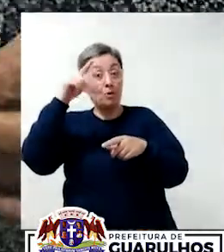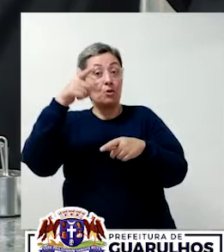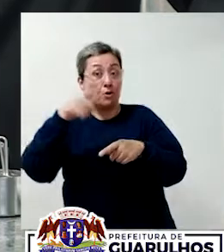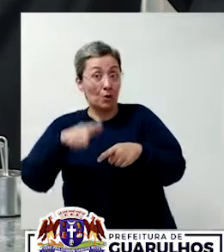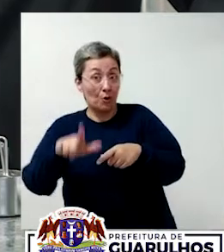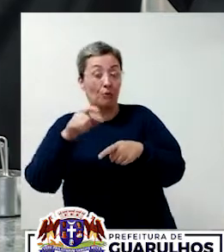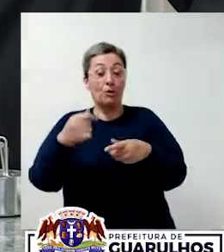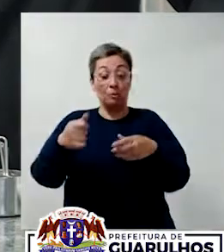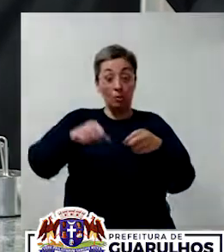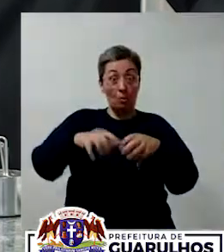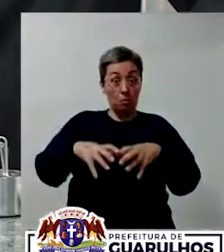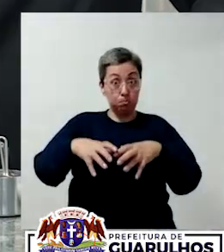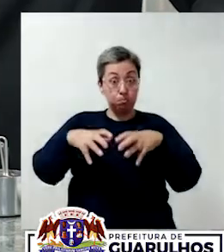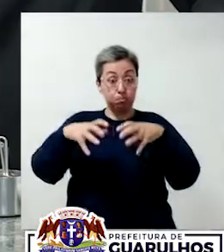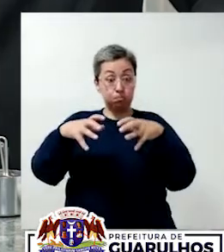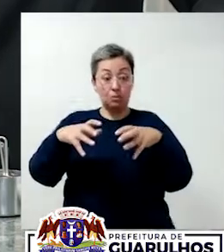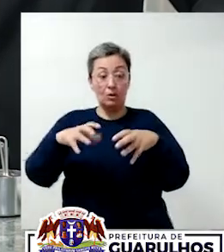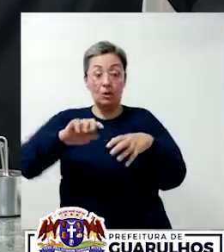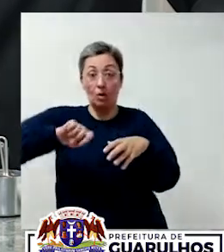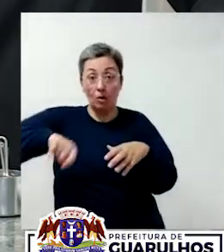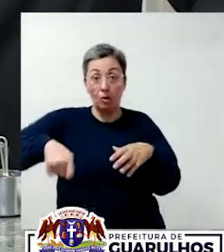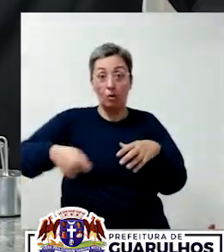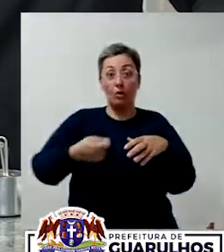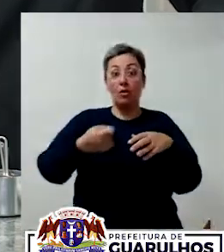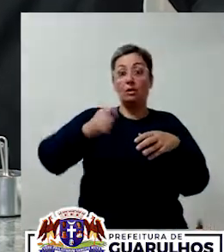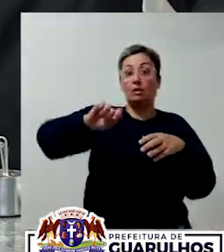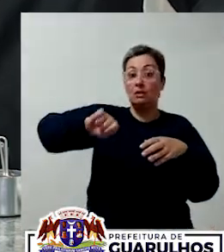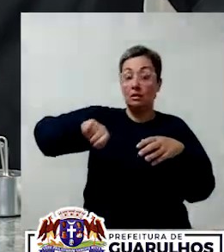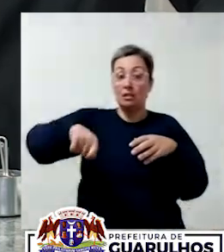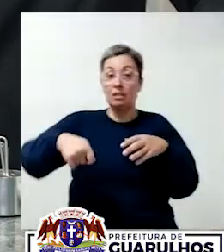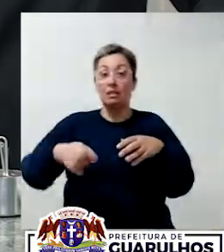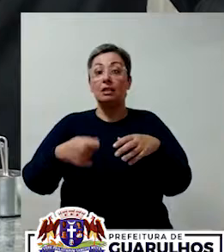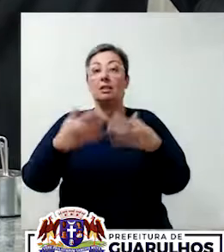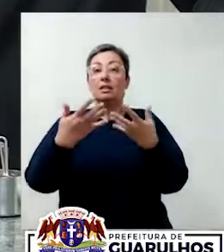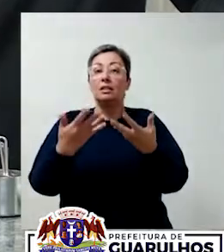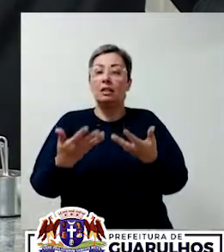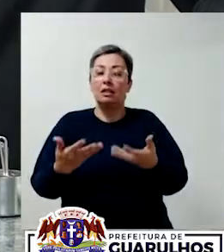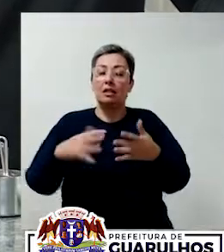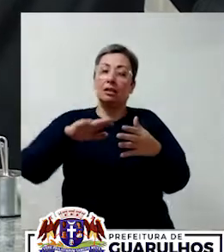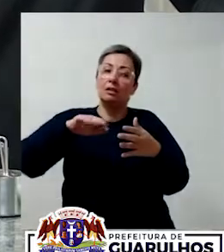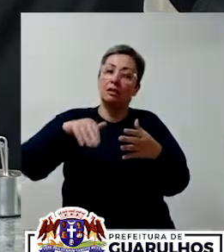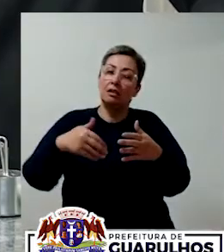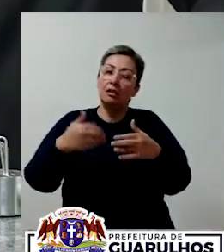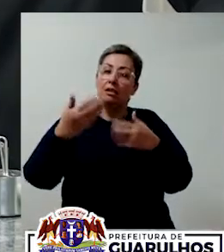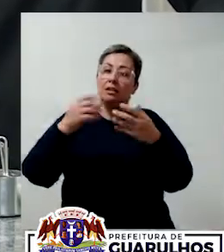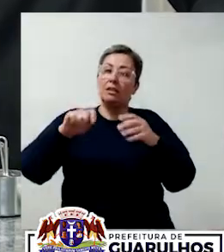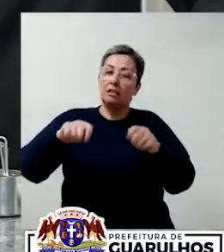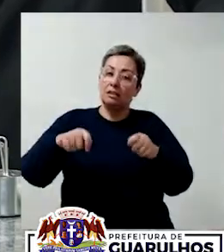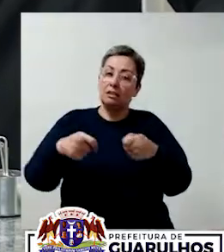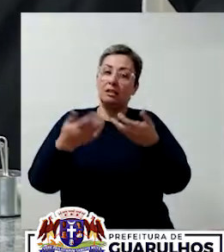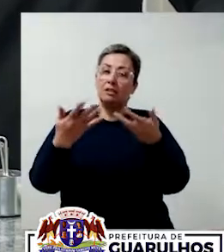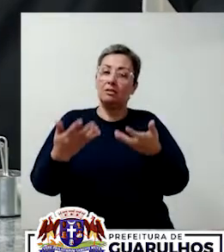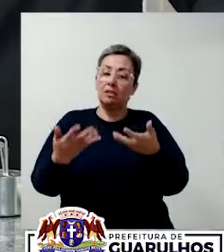fermento. Lembrando, mais uma vez, que na hora que coloca-se o fermento, ó, olha a forma que a Marô mexe essa massa. Ela mexe com